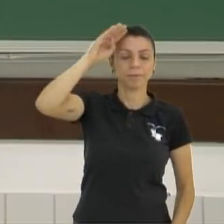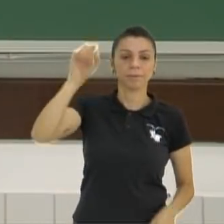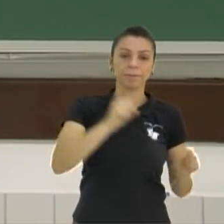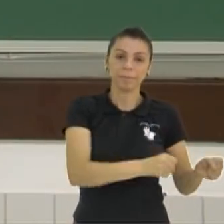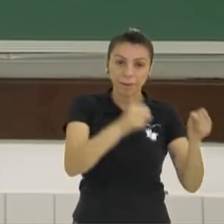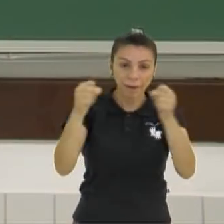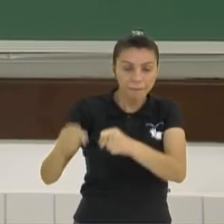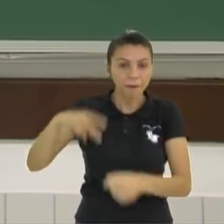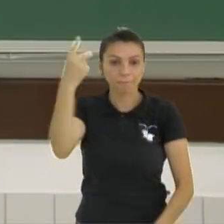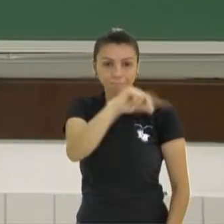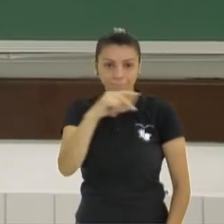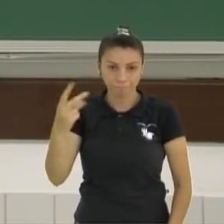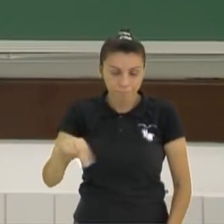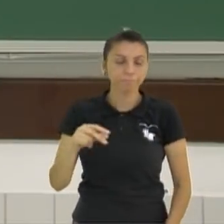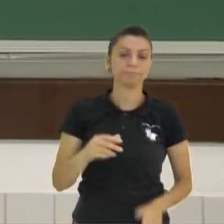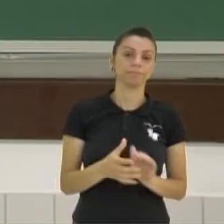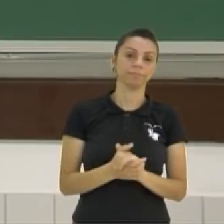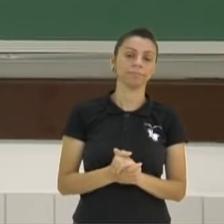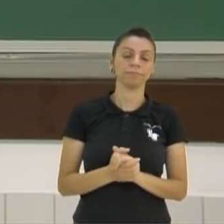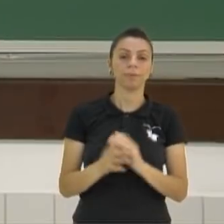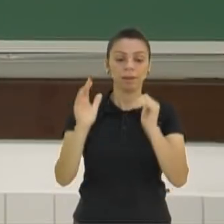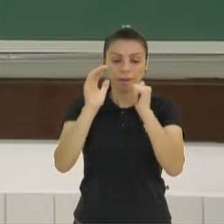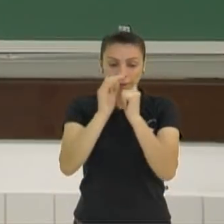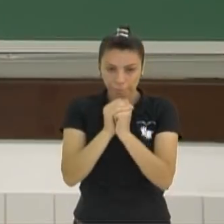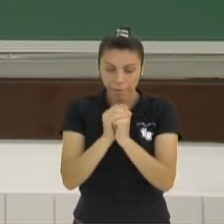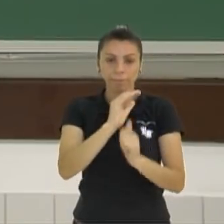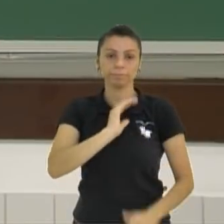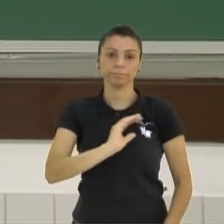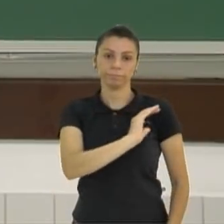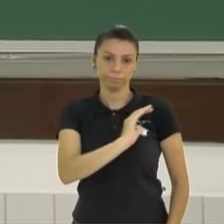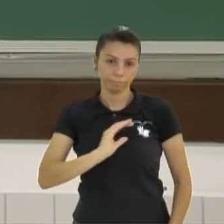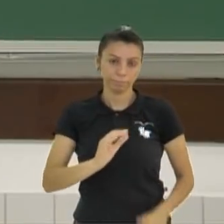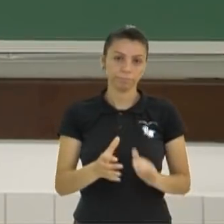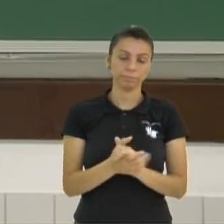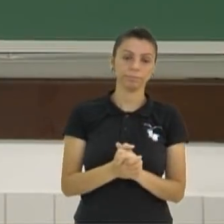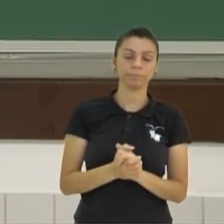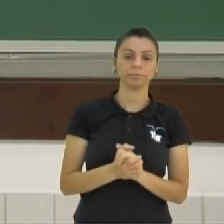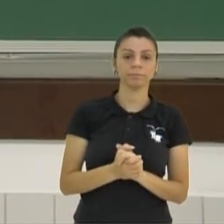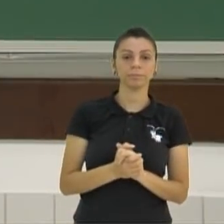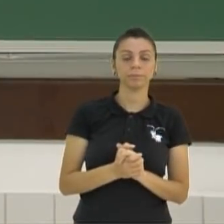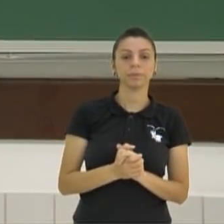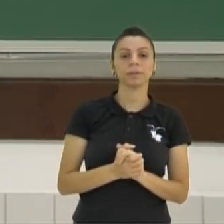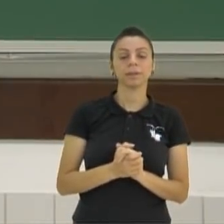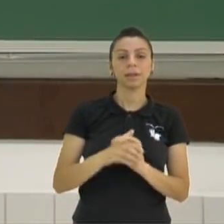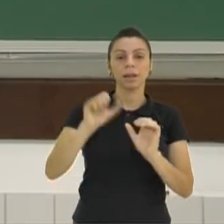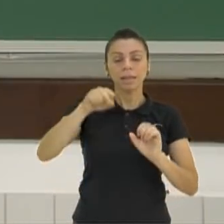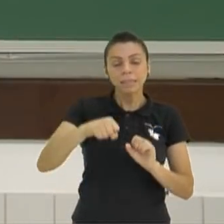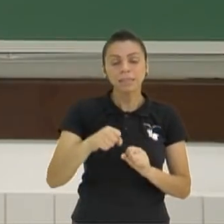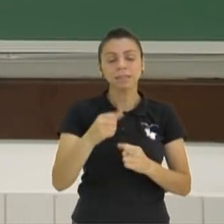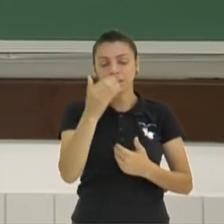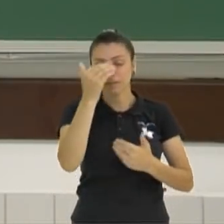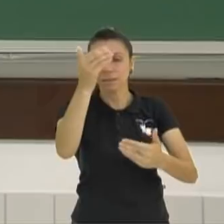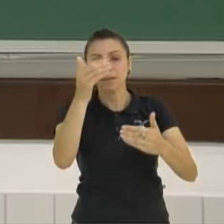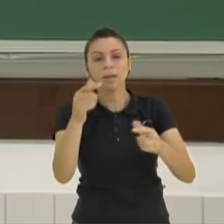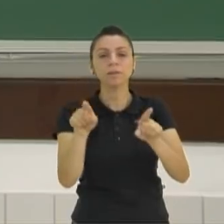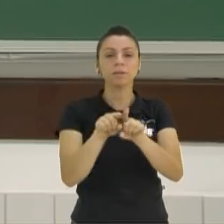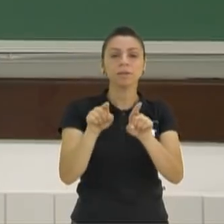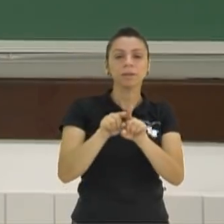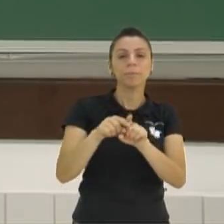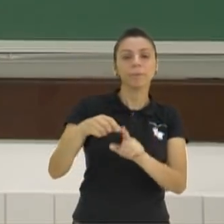de umbanda, Amém para quem é do cristianismo, assim seja para todos os